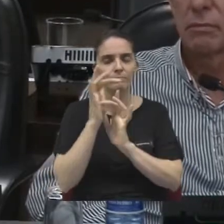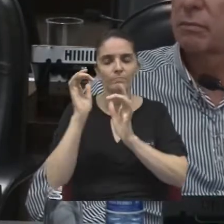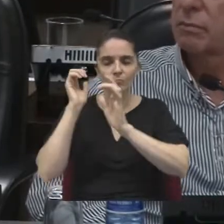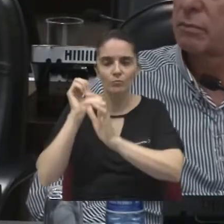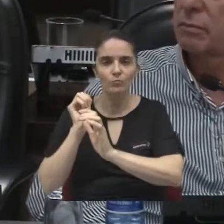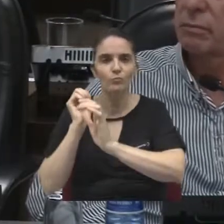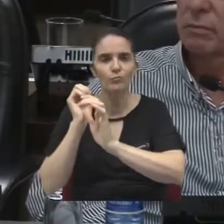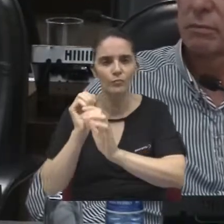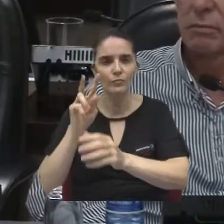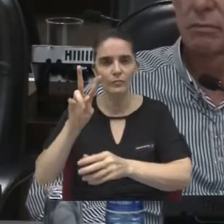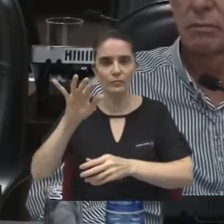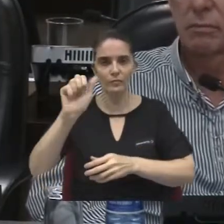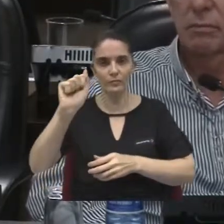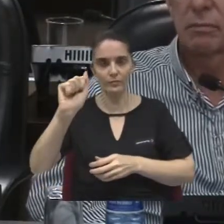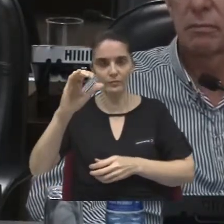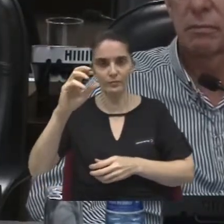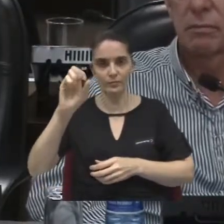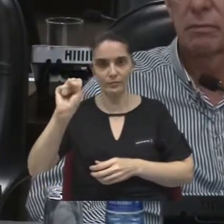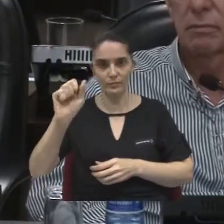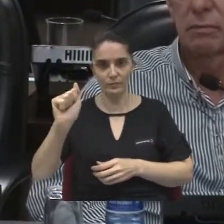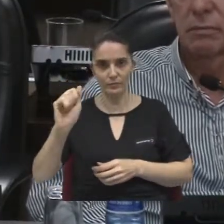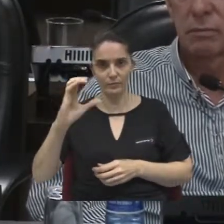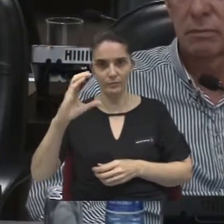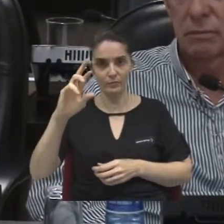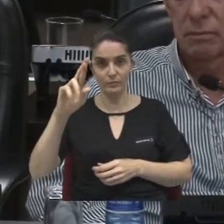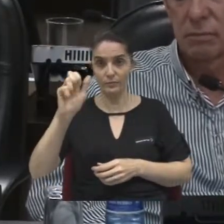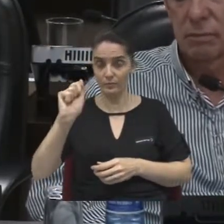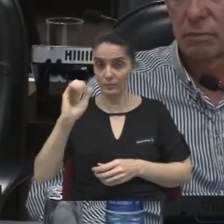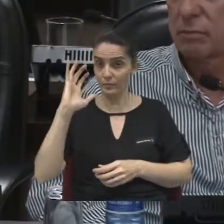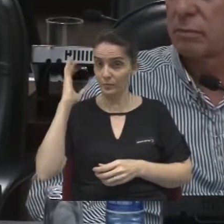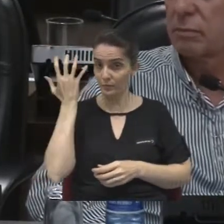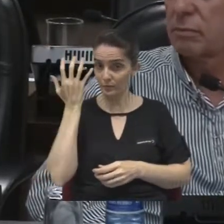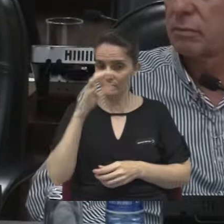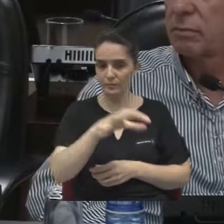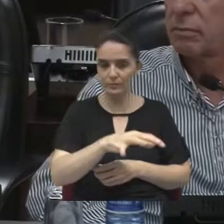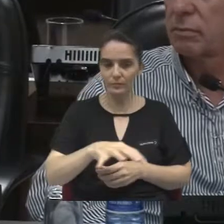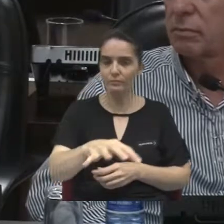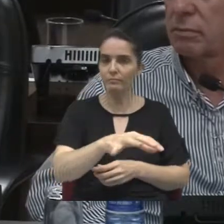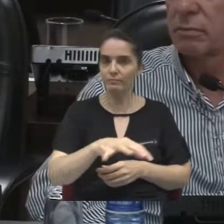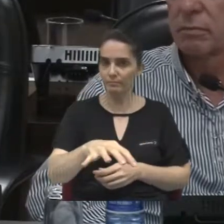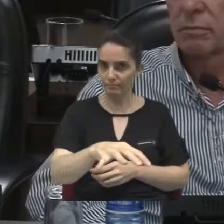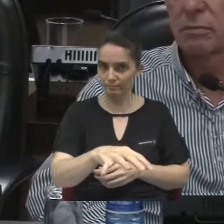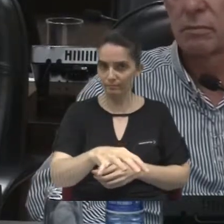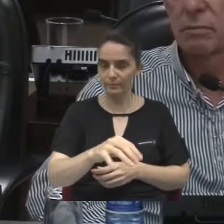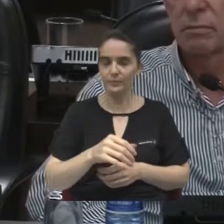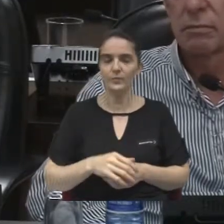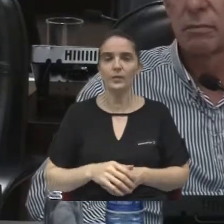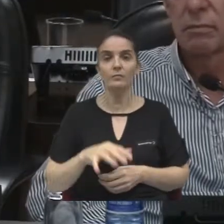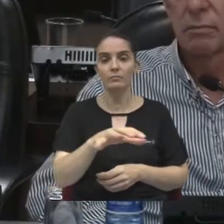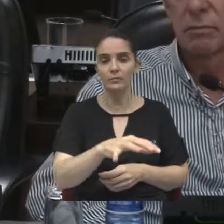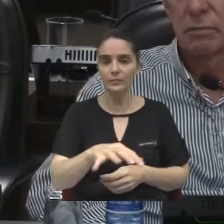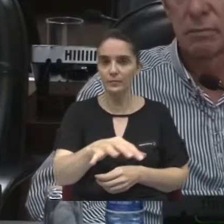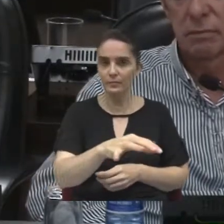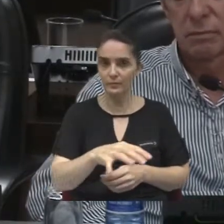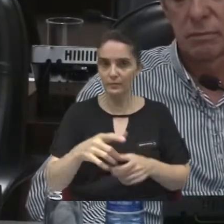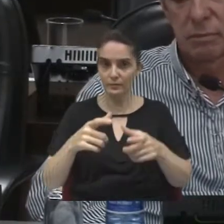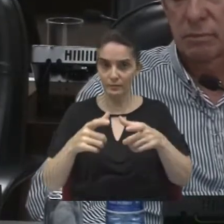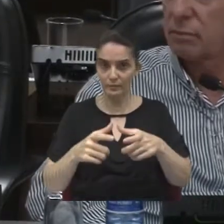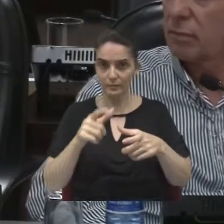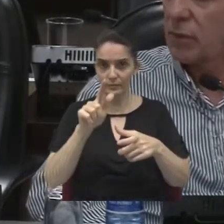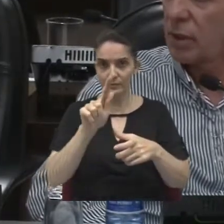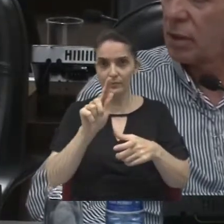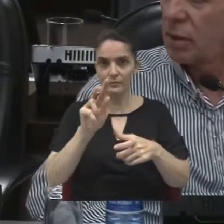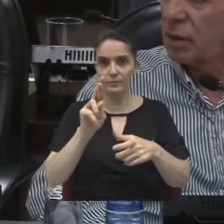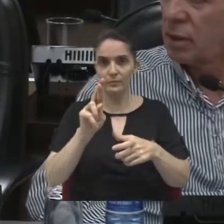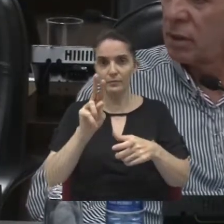no centro da cidade, na nossa praça, que é o coração da cidade, né? Praça da Gruta é o coração da